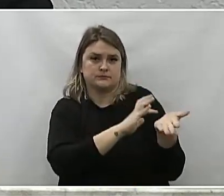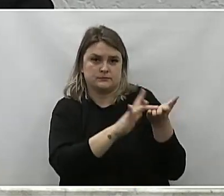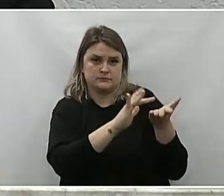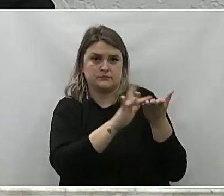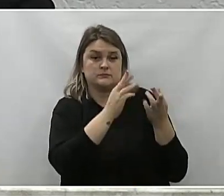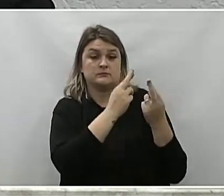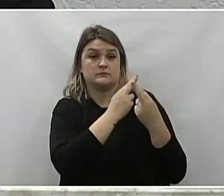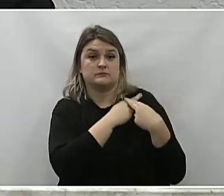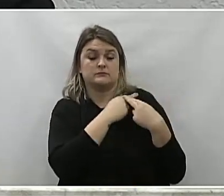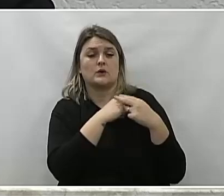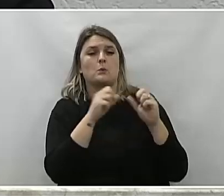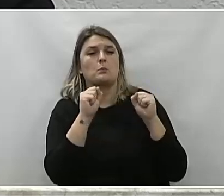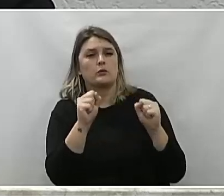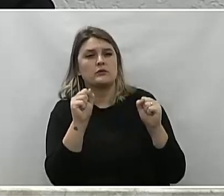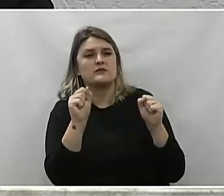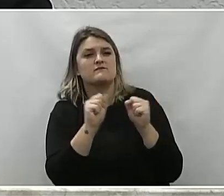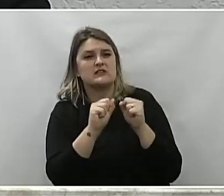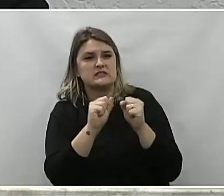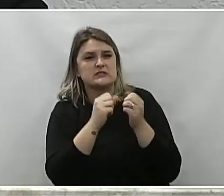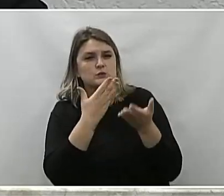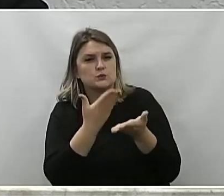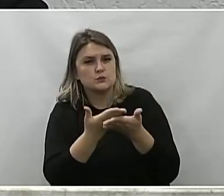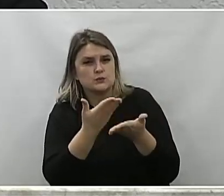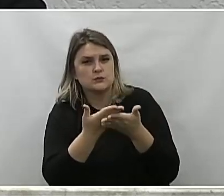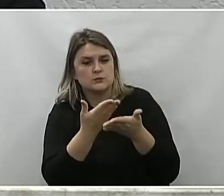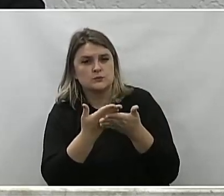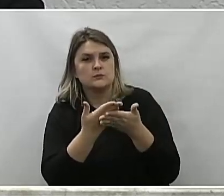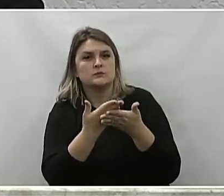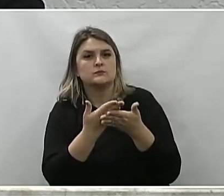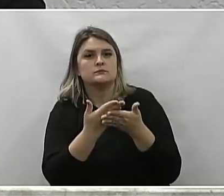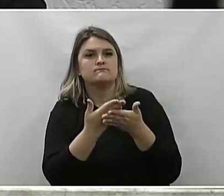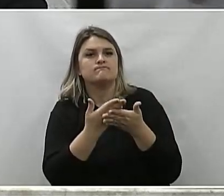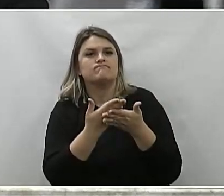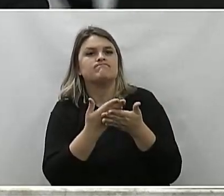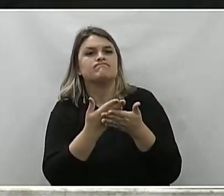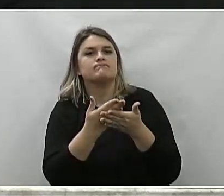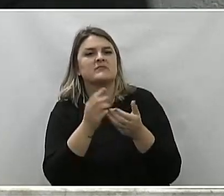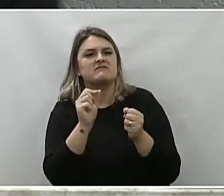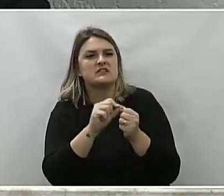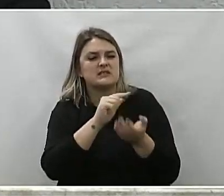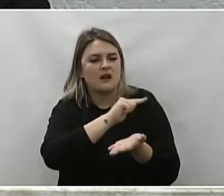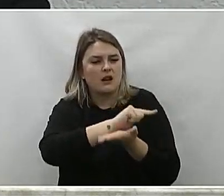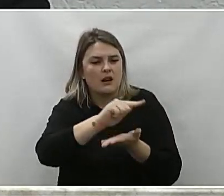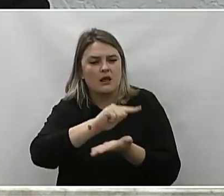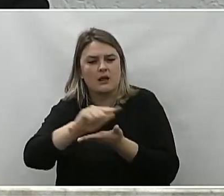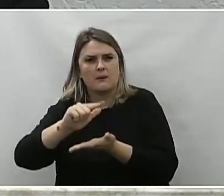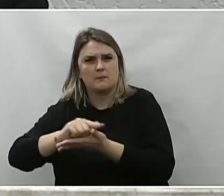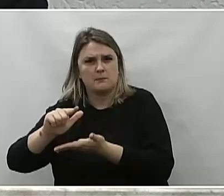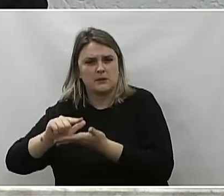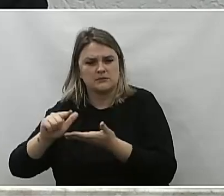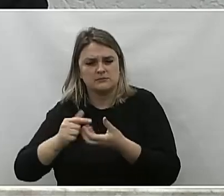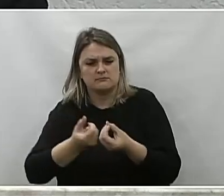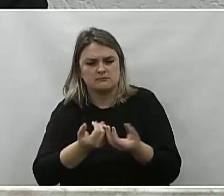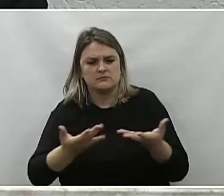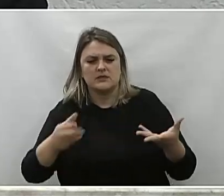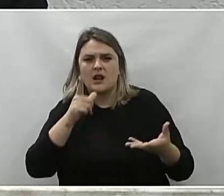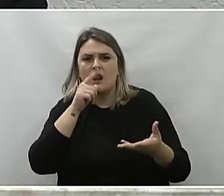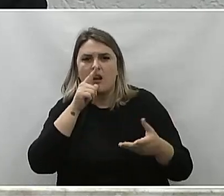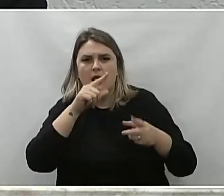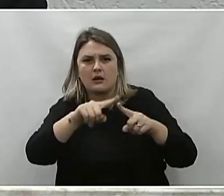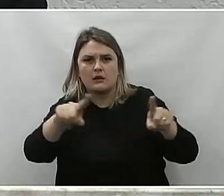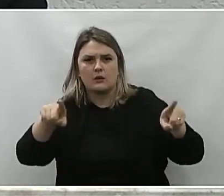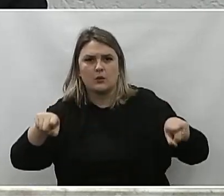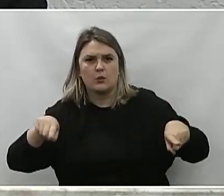secretaria competente posso realizar estudos no sentido de proceder a limpeza da vegetação da lagoa do bairro